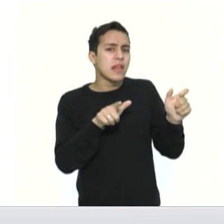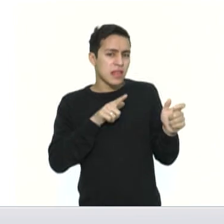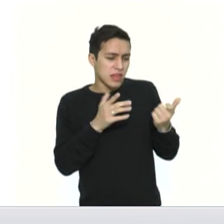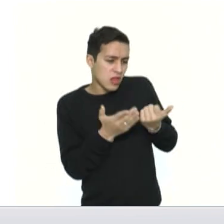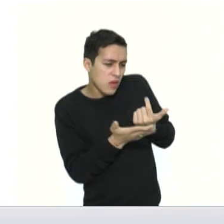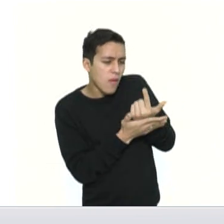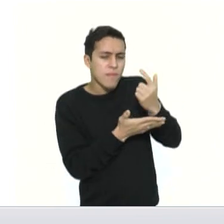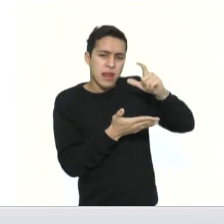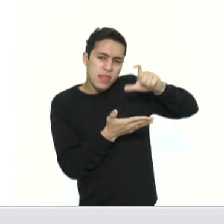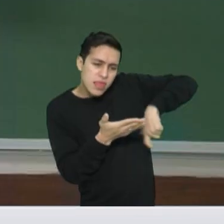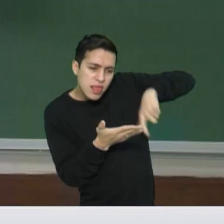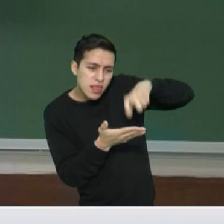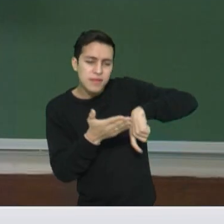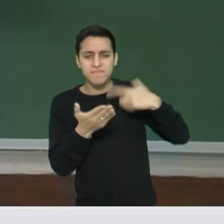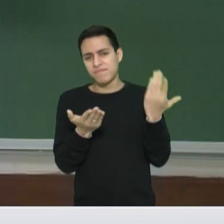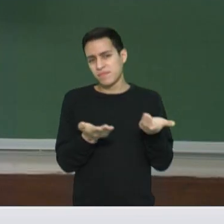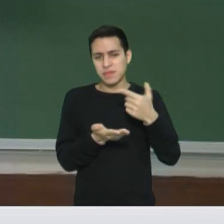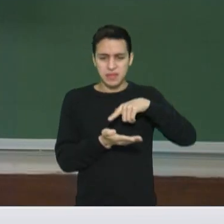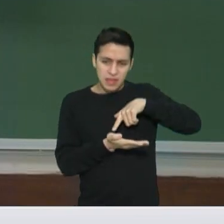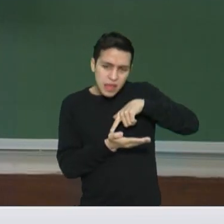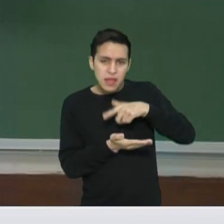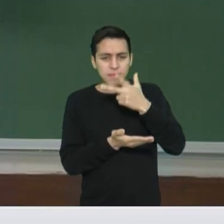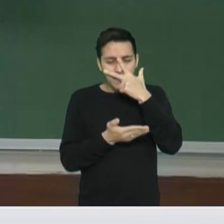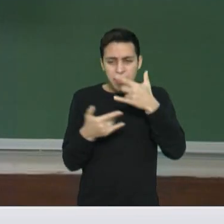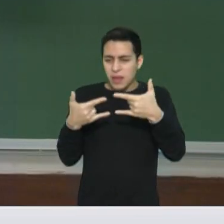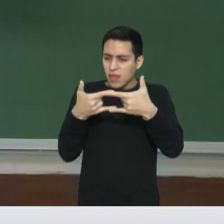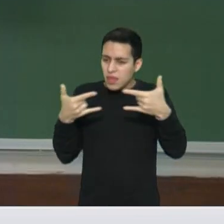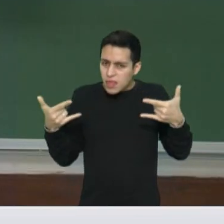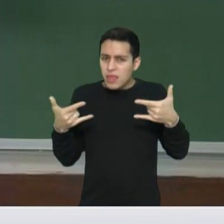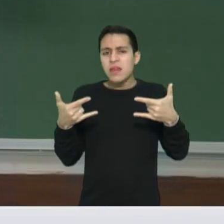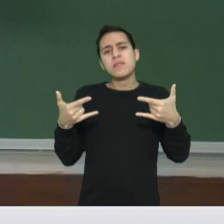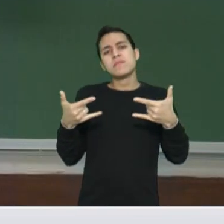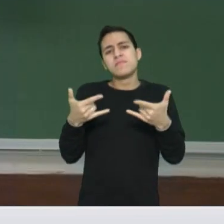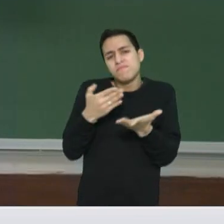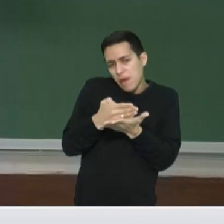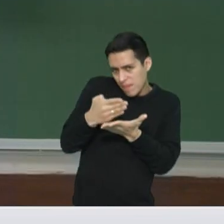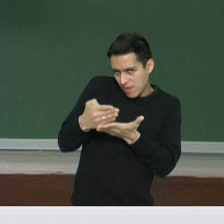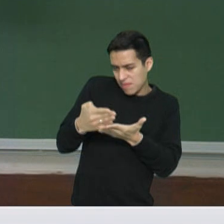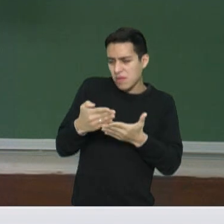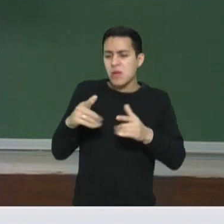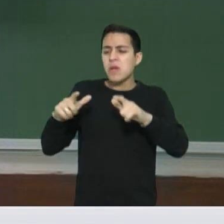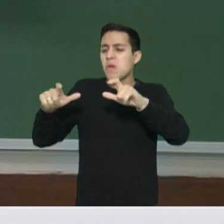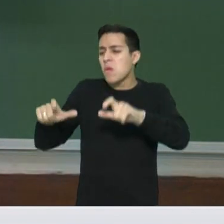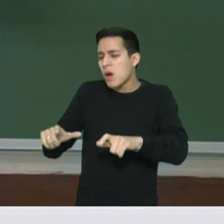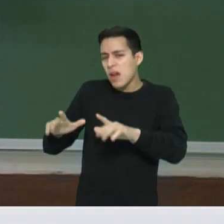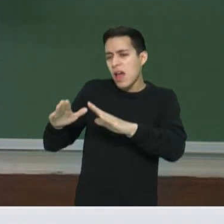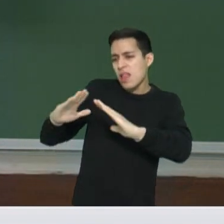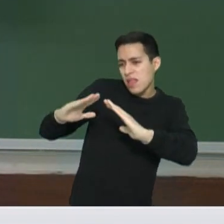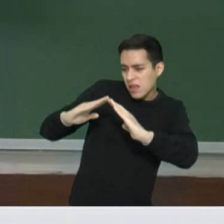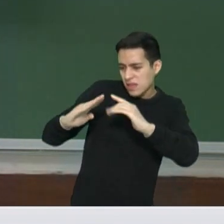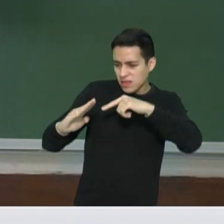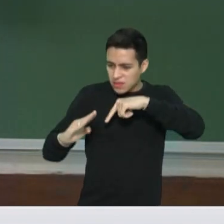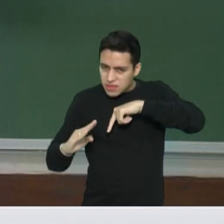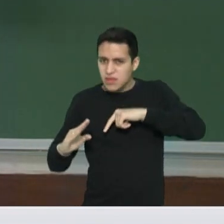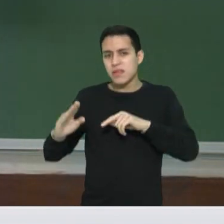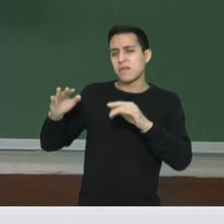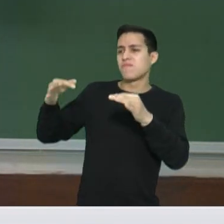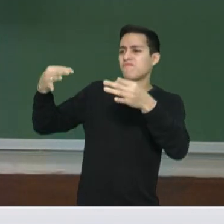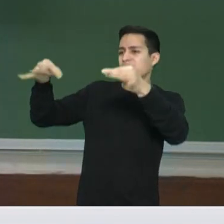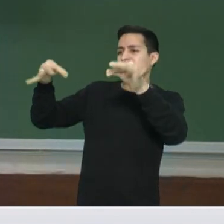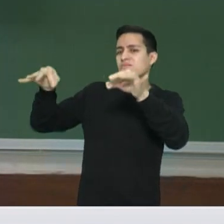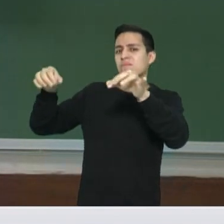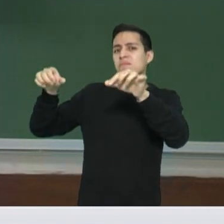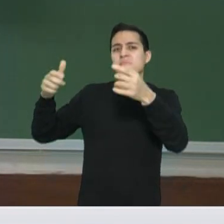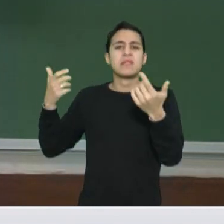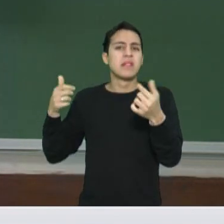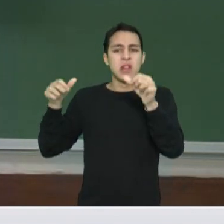no crediário, né? Então tem lá um talãozinho, um carnezinho em algum lugar e tal, deixa pendurado em alguma